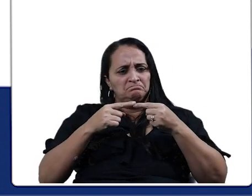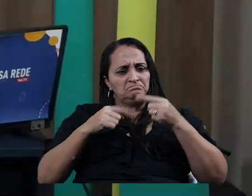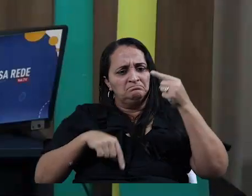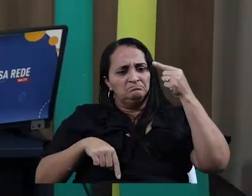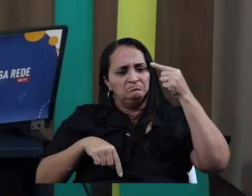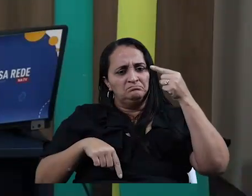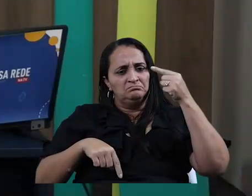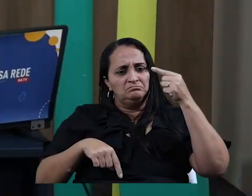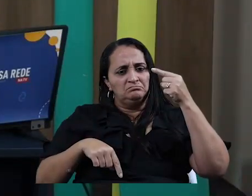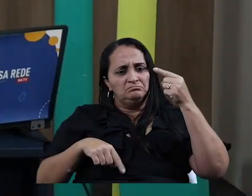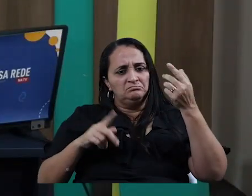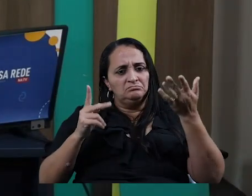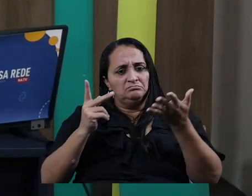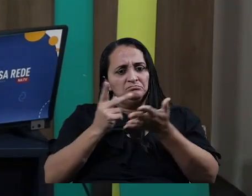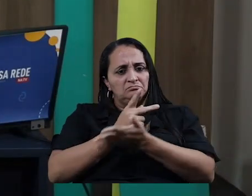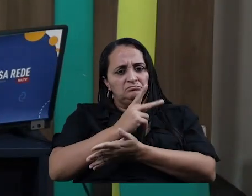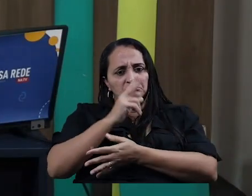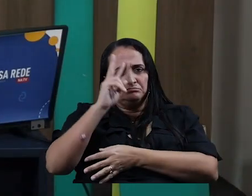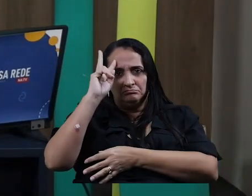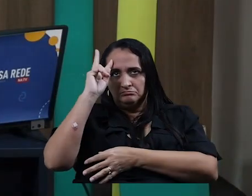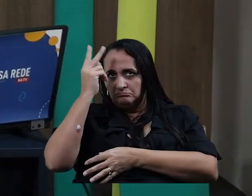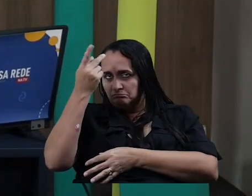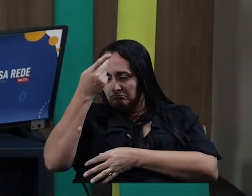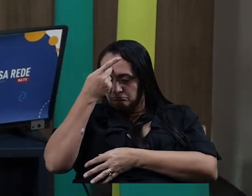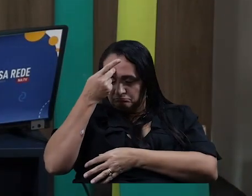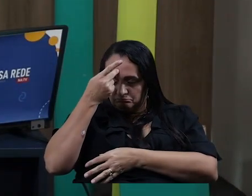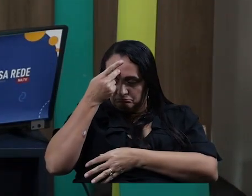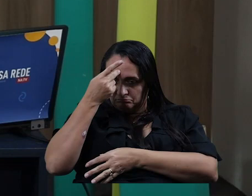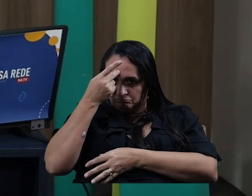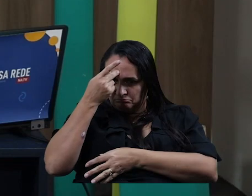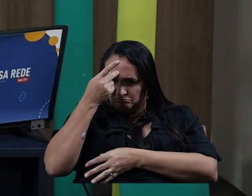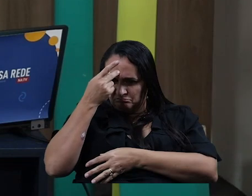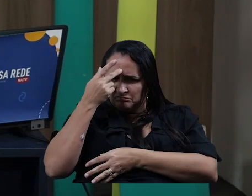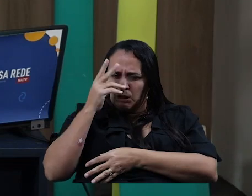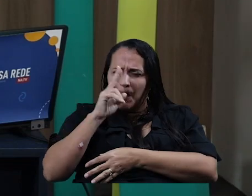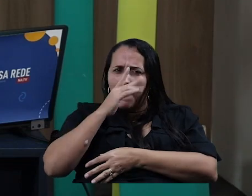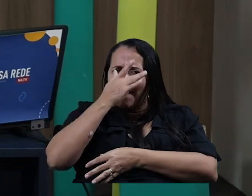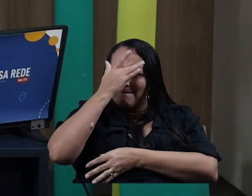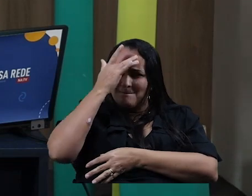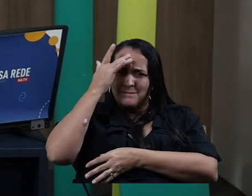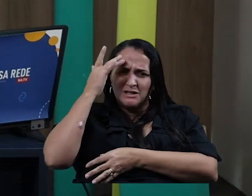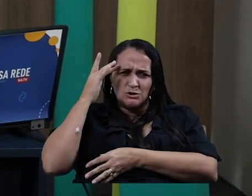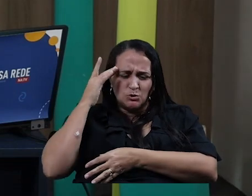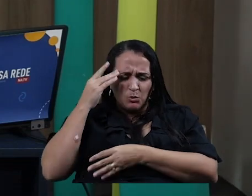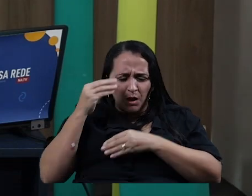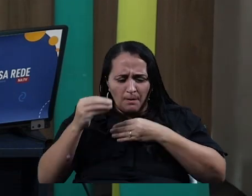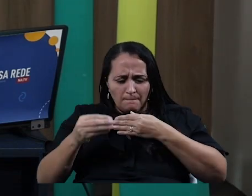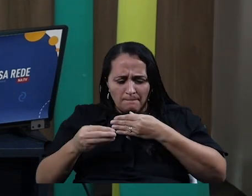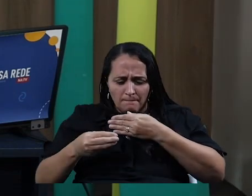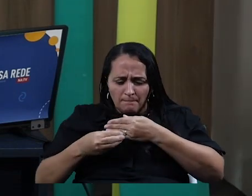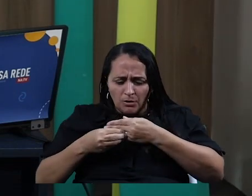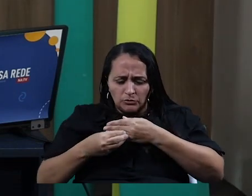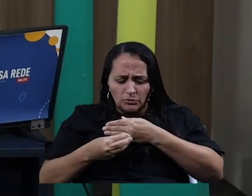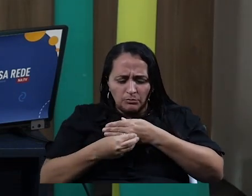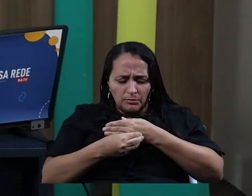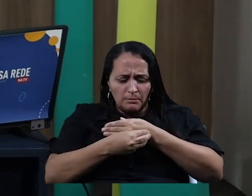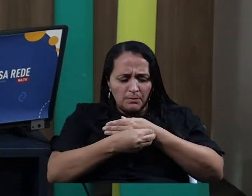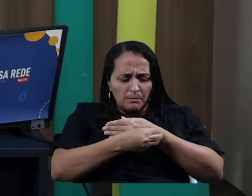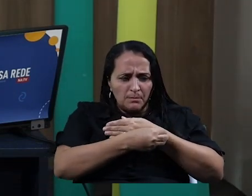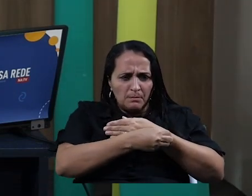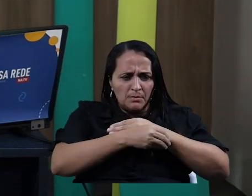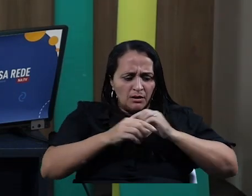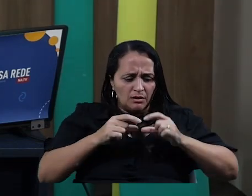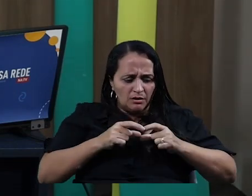a pessoa que construiu esse ábaco tá lelé, ou então não conhecia a matemática, não conhecia o quadro